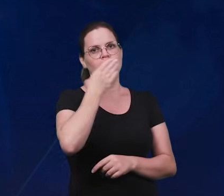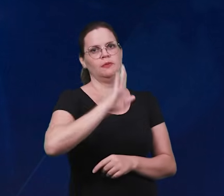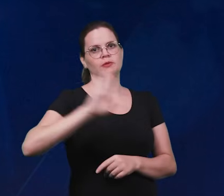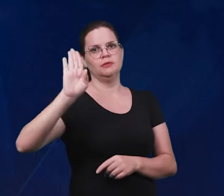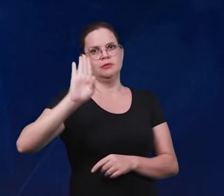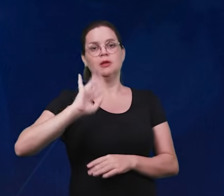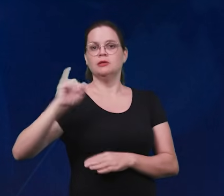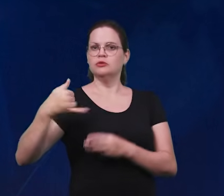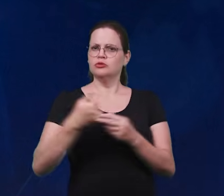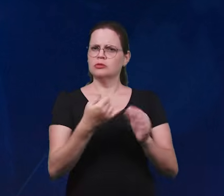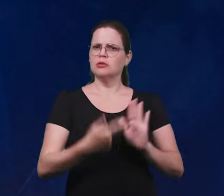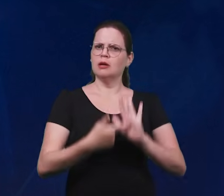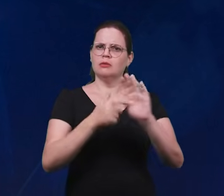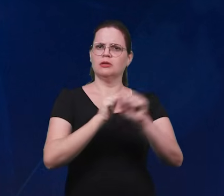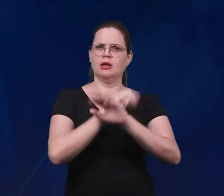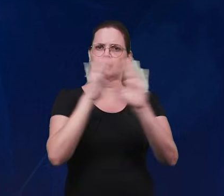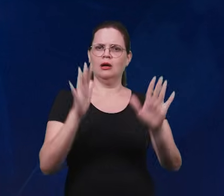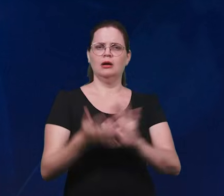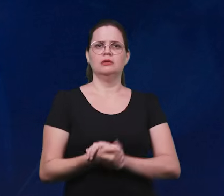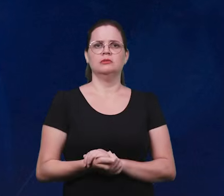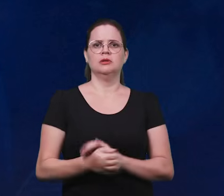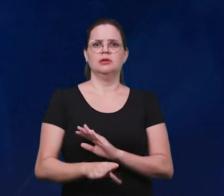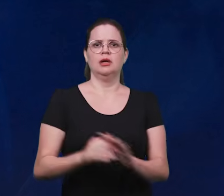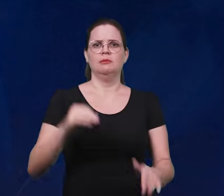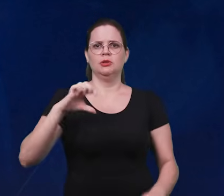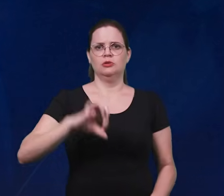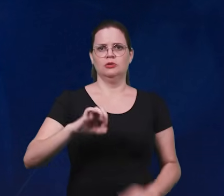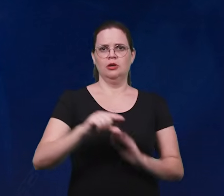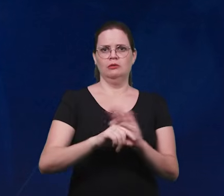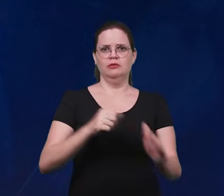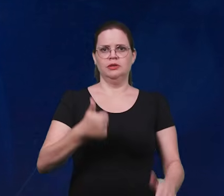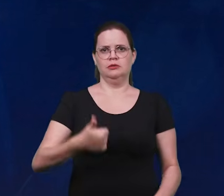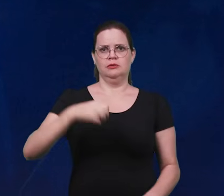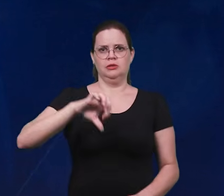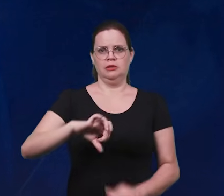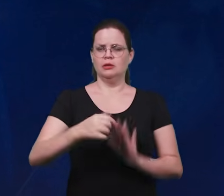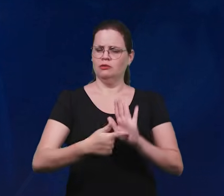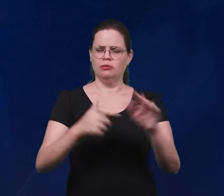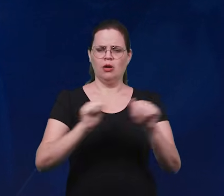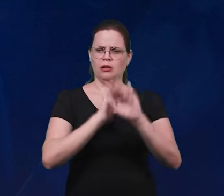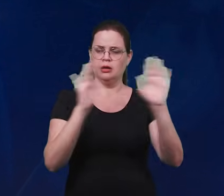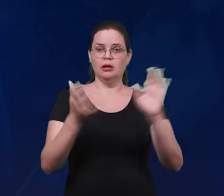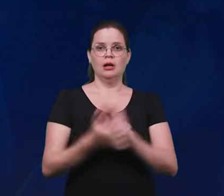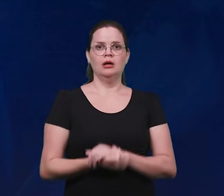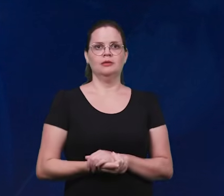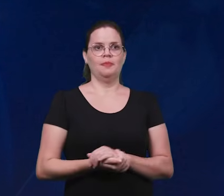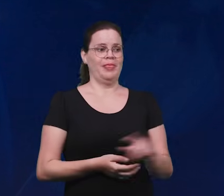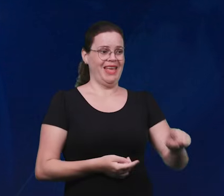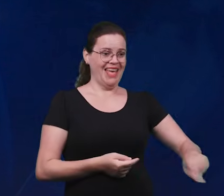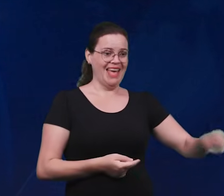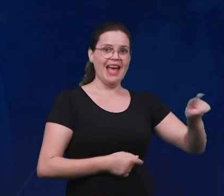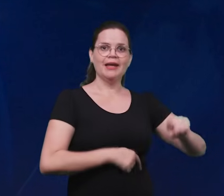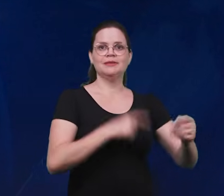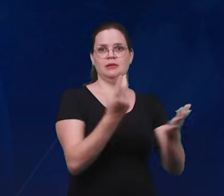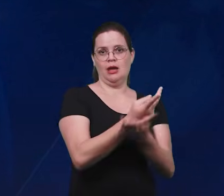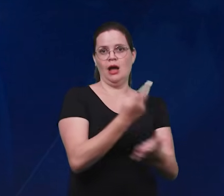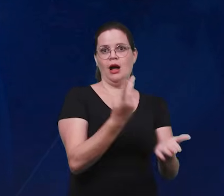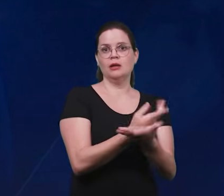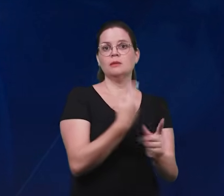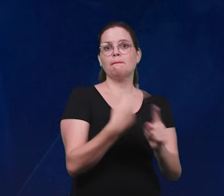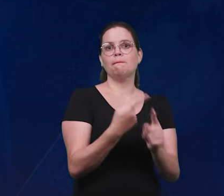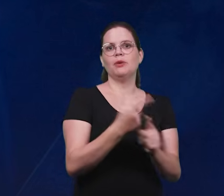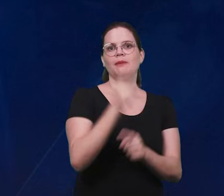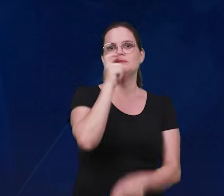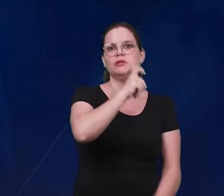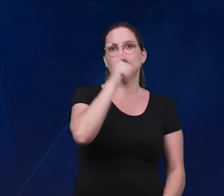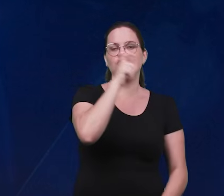O livro de Josué registra isso no capítulo 9, versículo 19. Eles erraram ao cometer o pecado